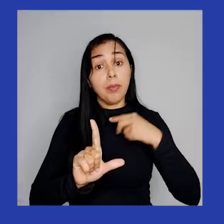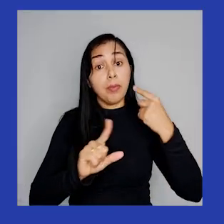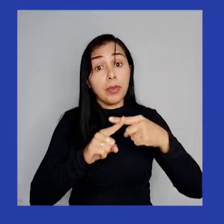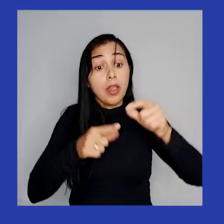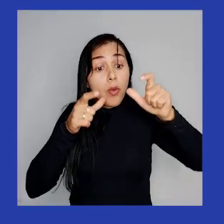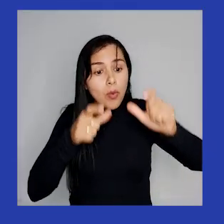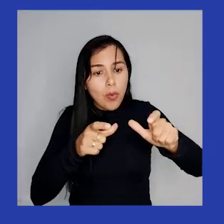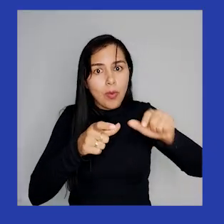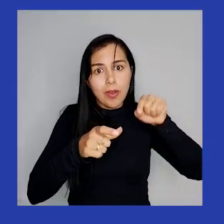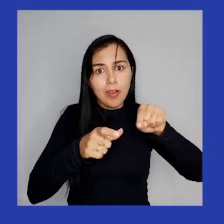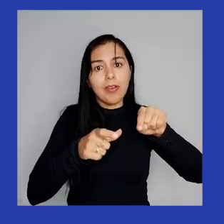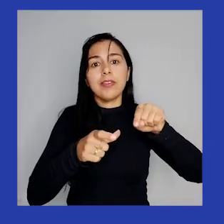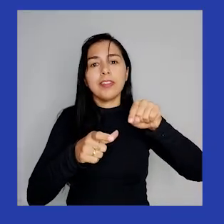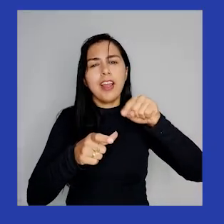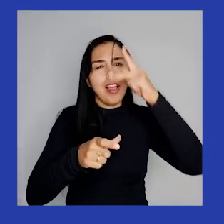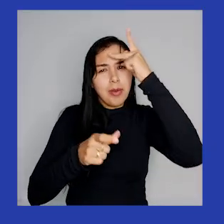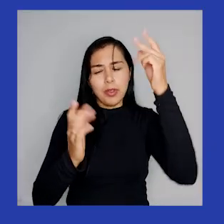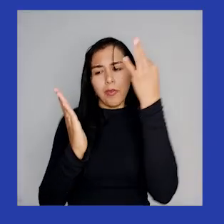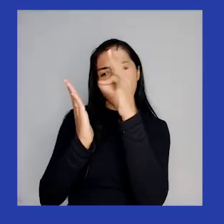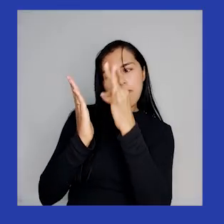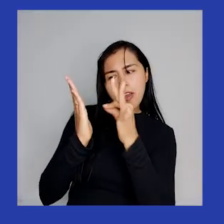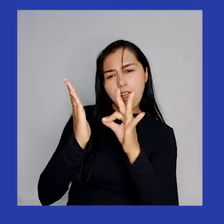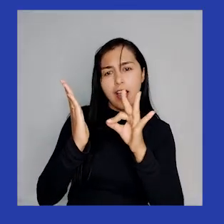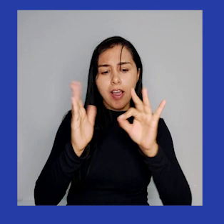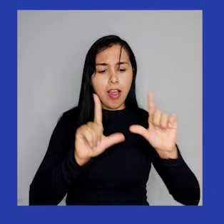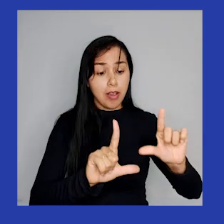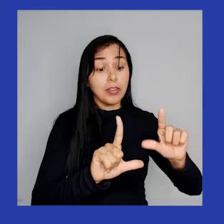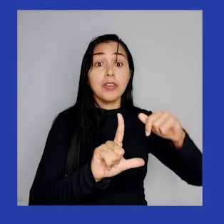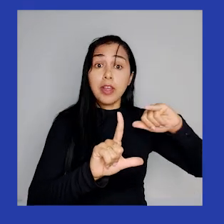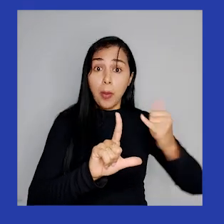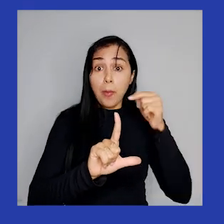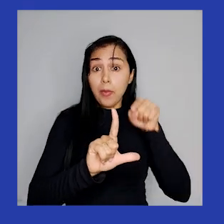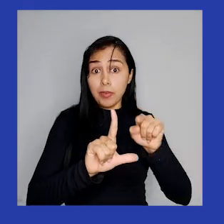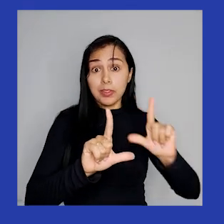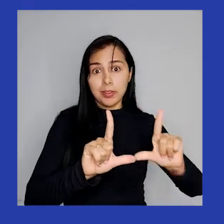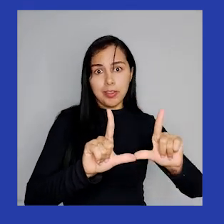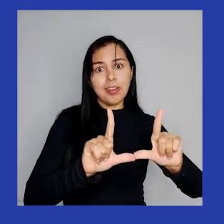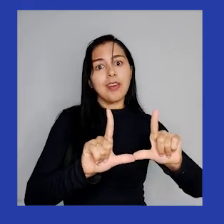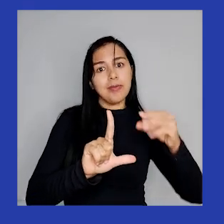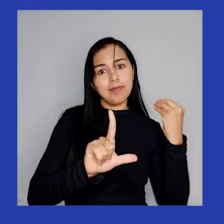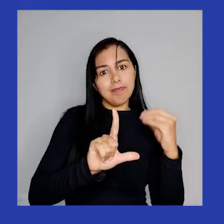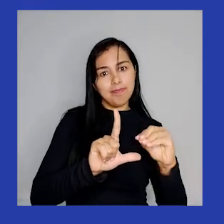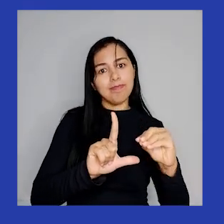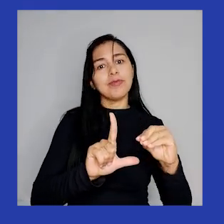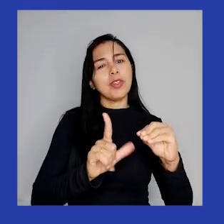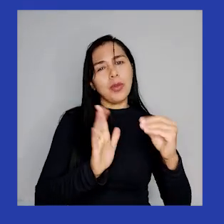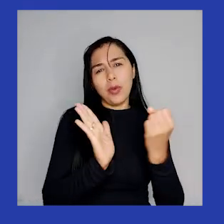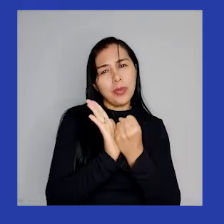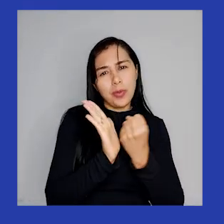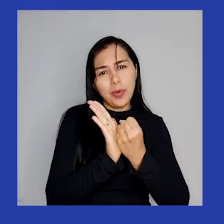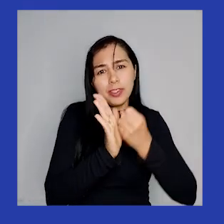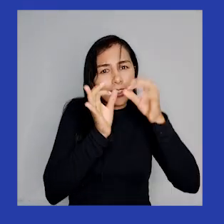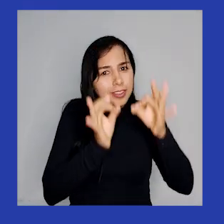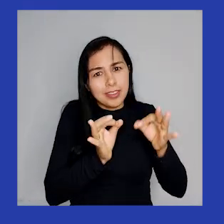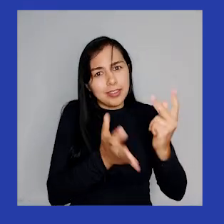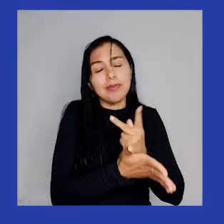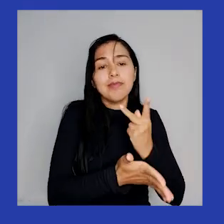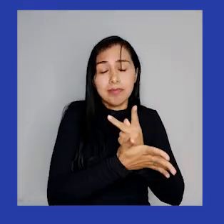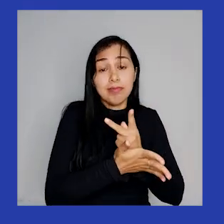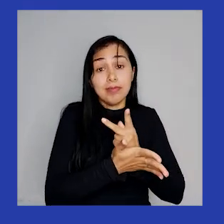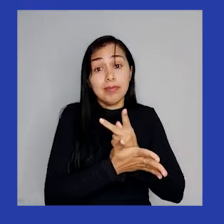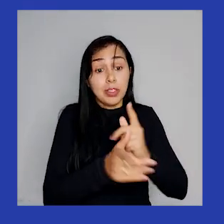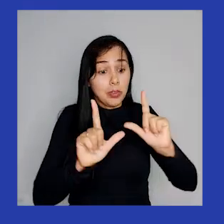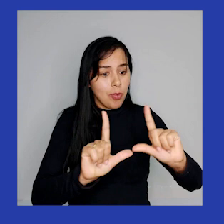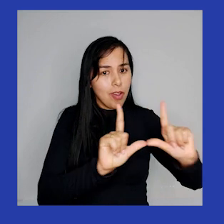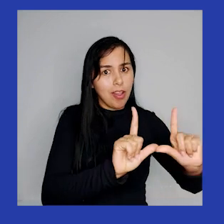o pessoal que vai fazer a correção da prova vai deixar as informações aí com questão de nota, se está certo ou se está